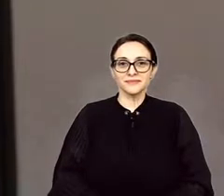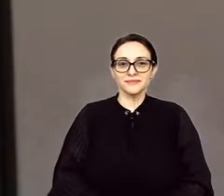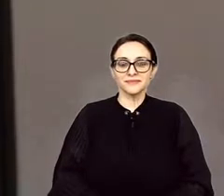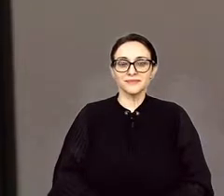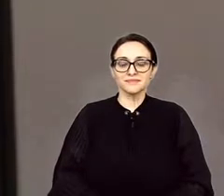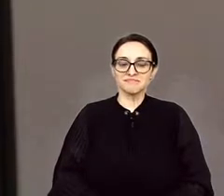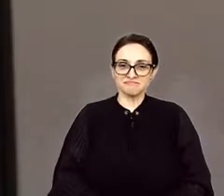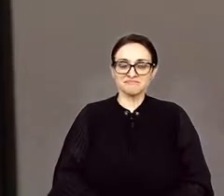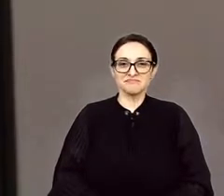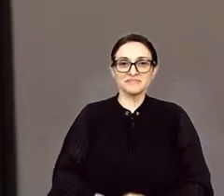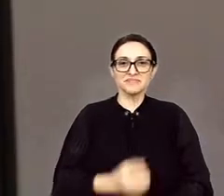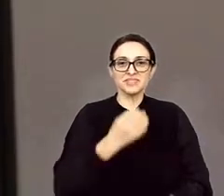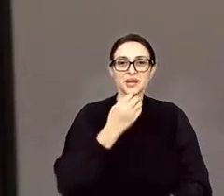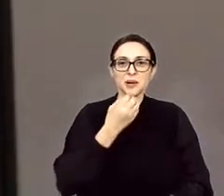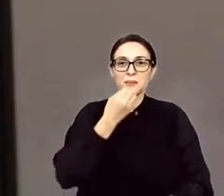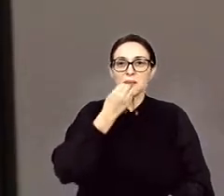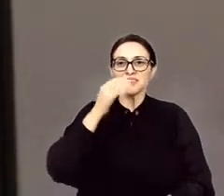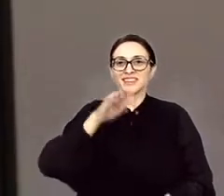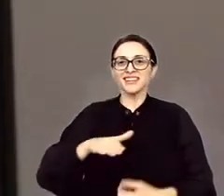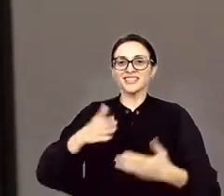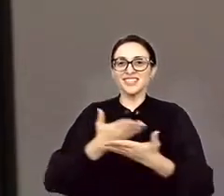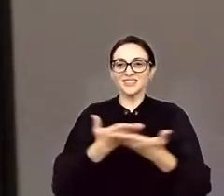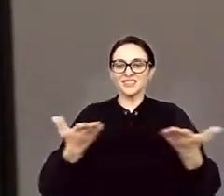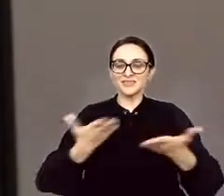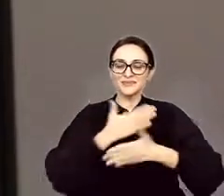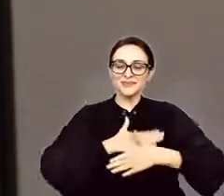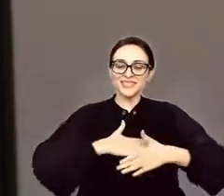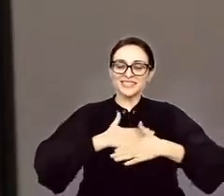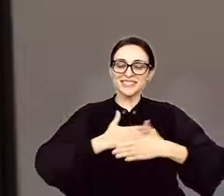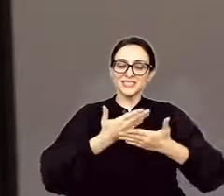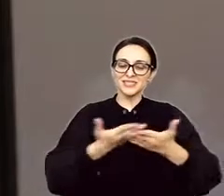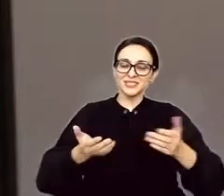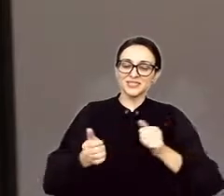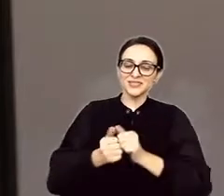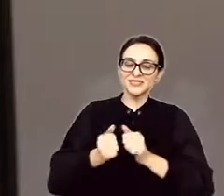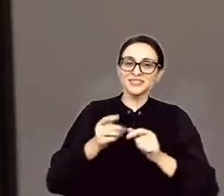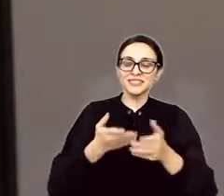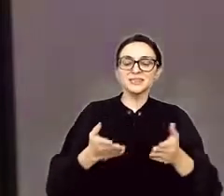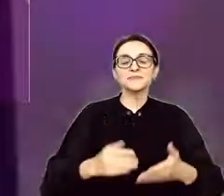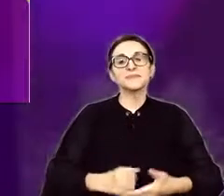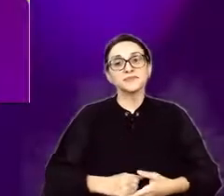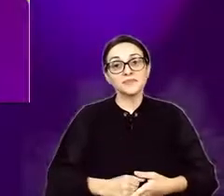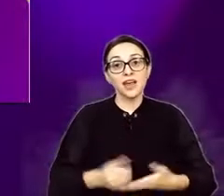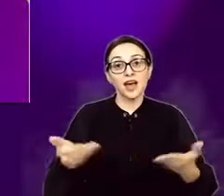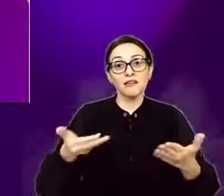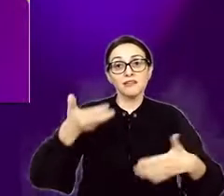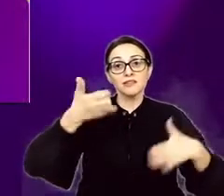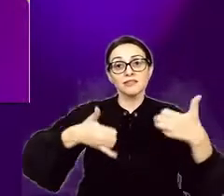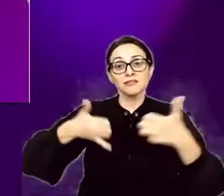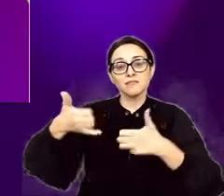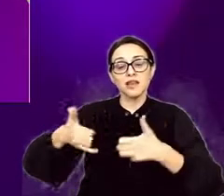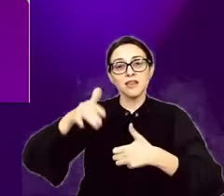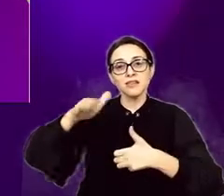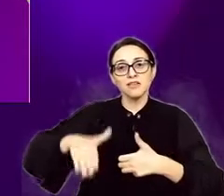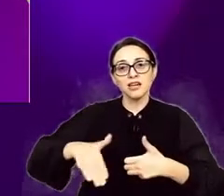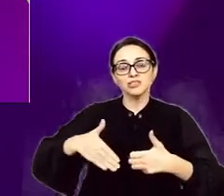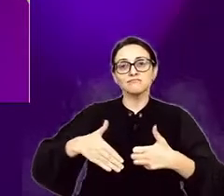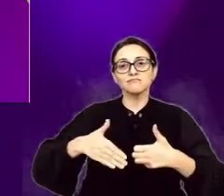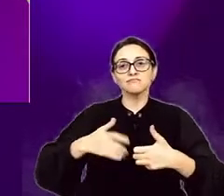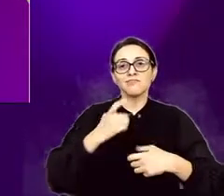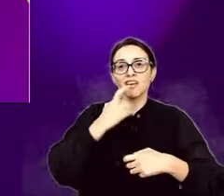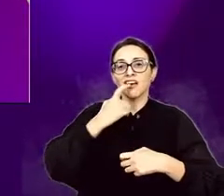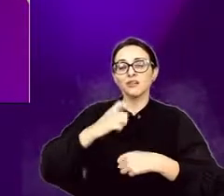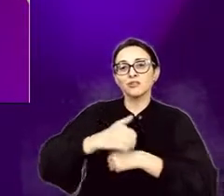Então, bom dia a todos, boa tarde a todos. É um prazer estar aqui com vocês. A gente vai fazer uma tarde hoje de ortopedia, falando